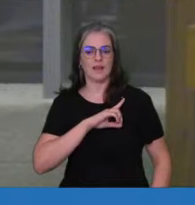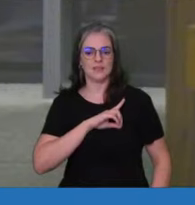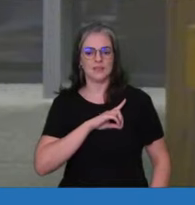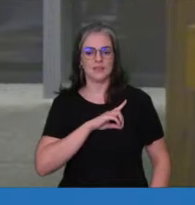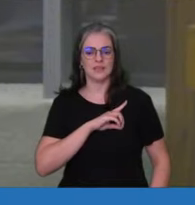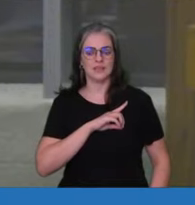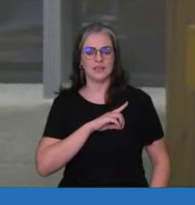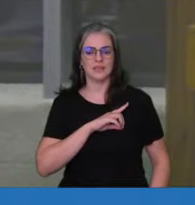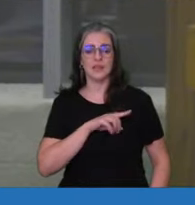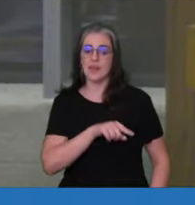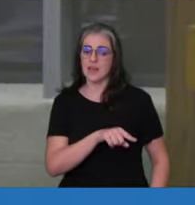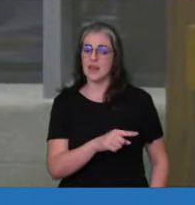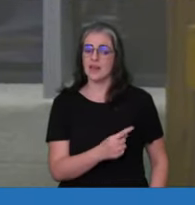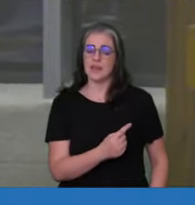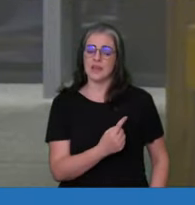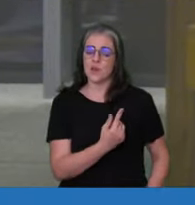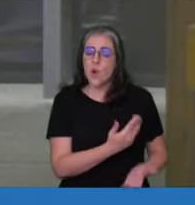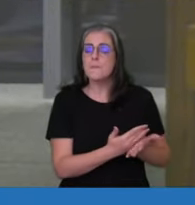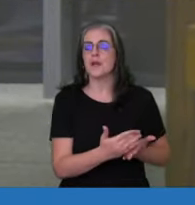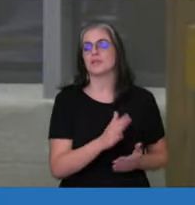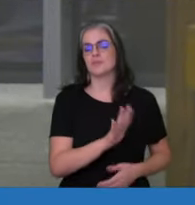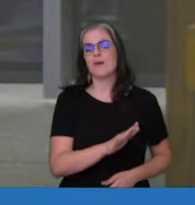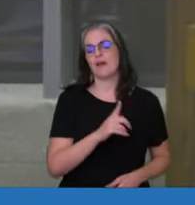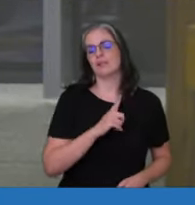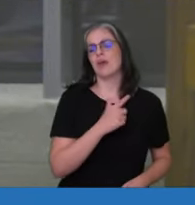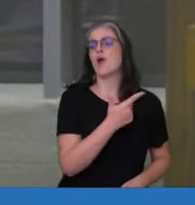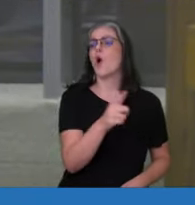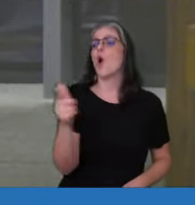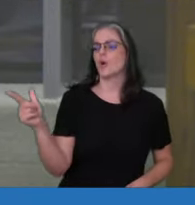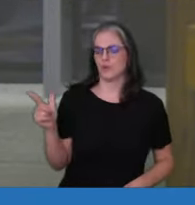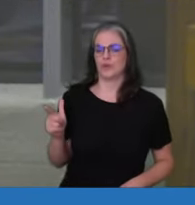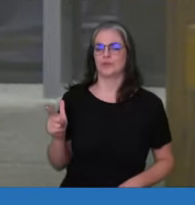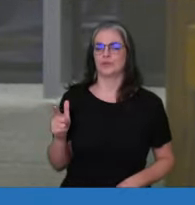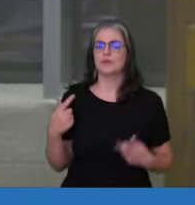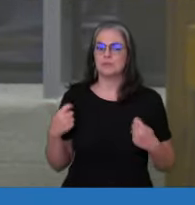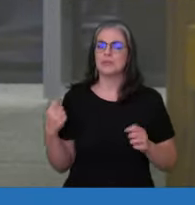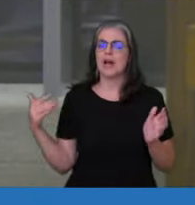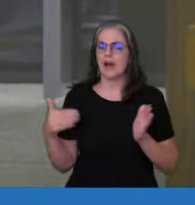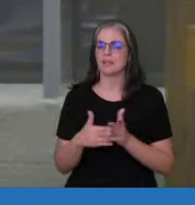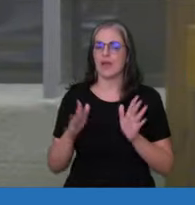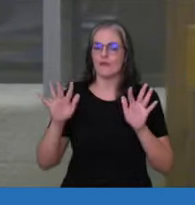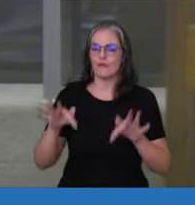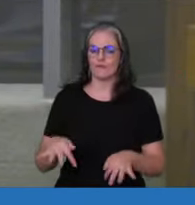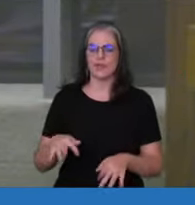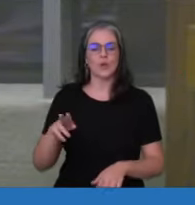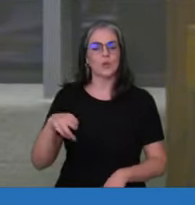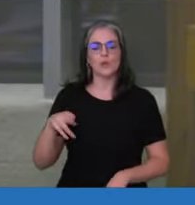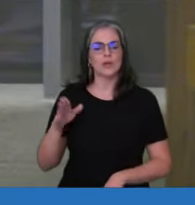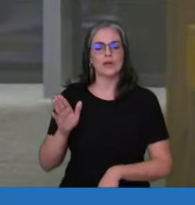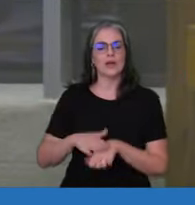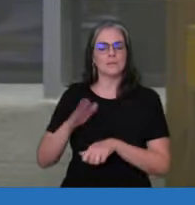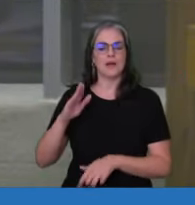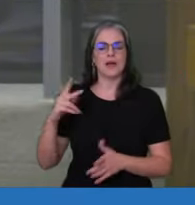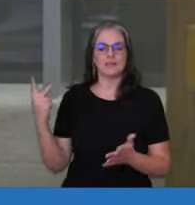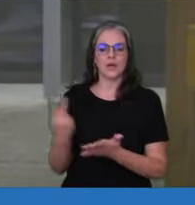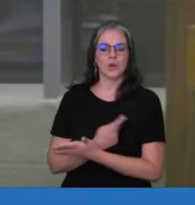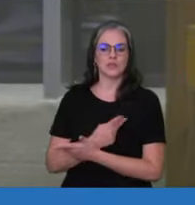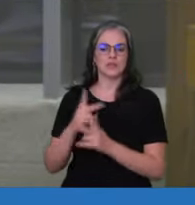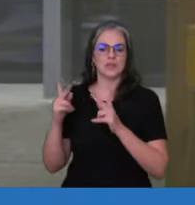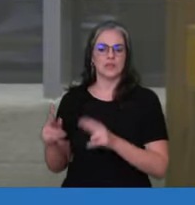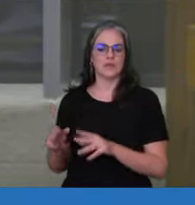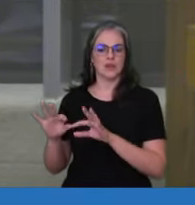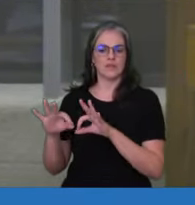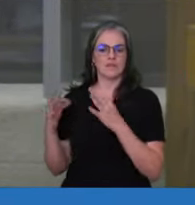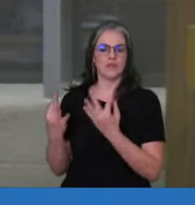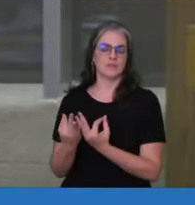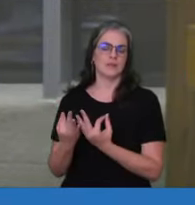ser revelado, a ser punido exemplarmente, mas precisa até o fim, para que nenhuma outra família passe pelo